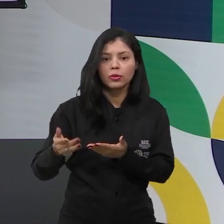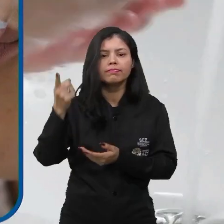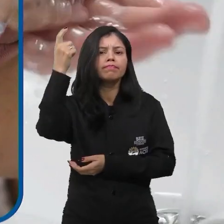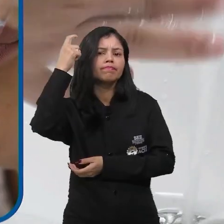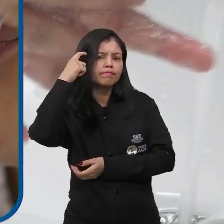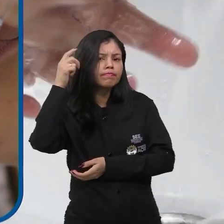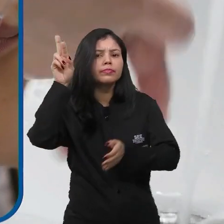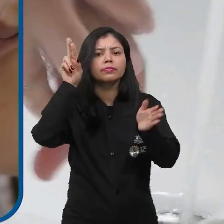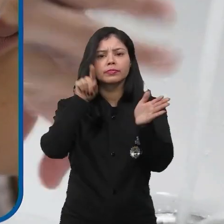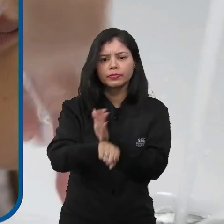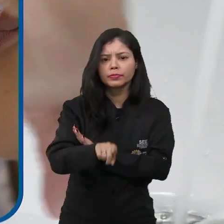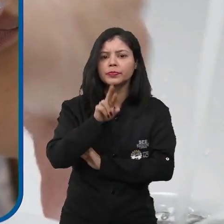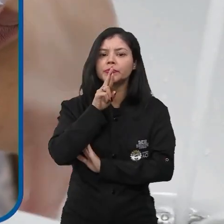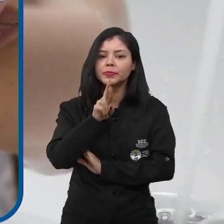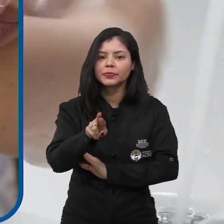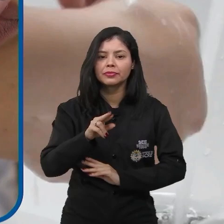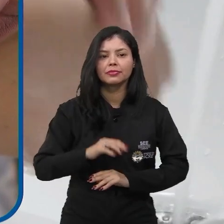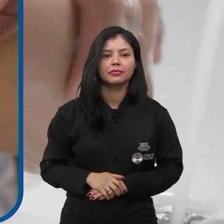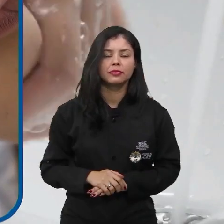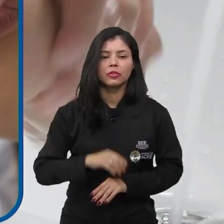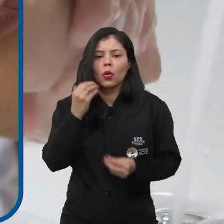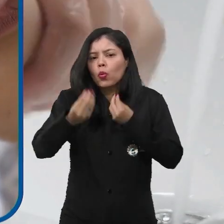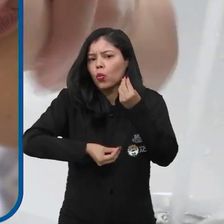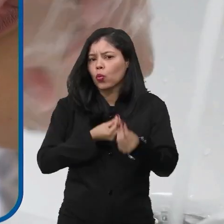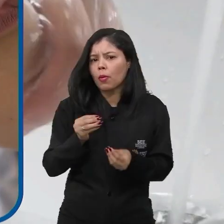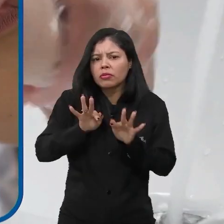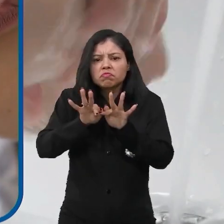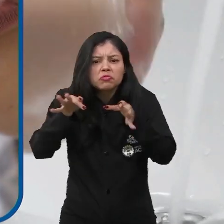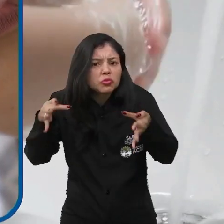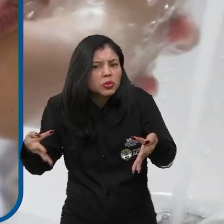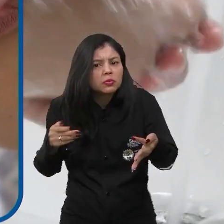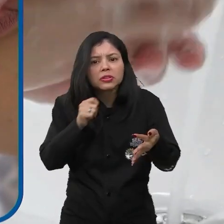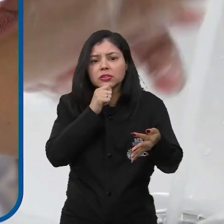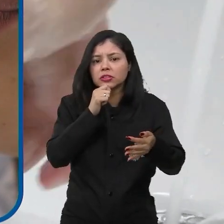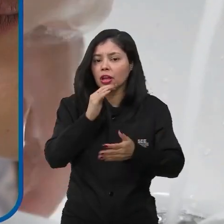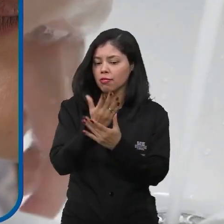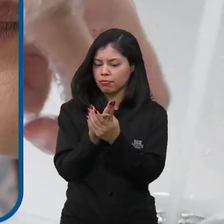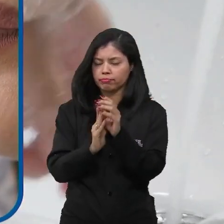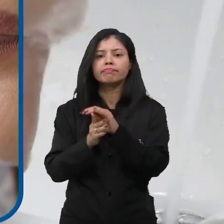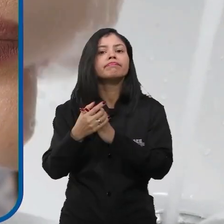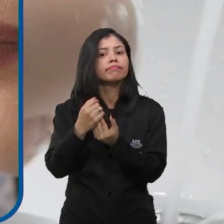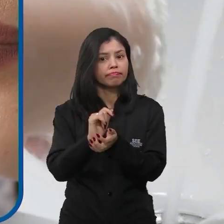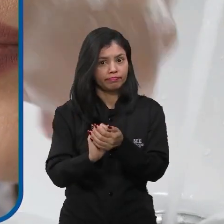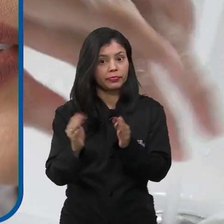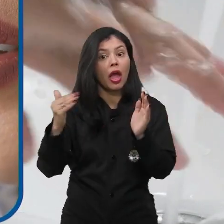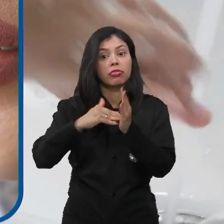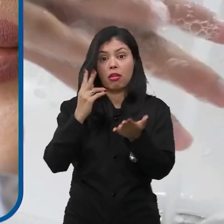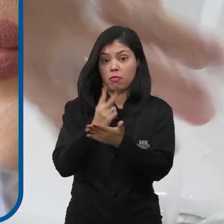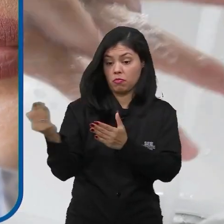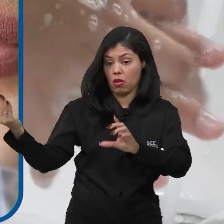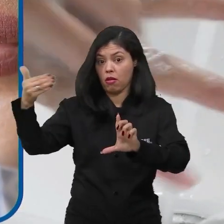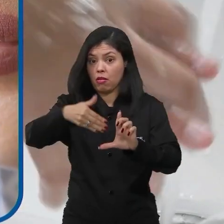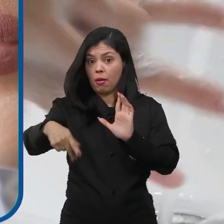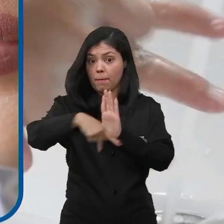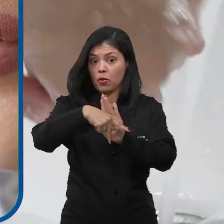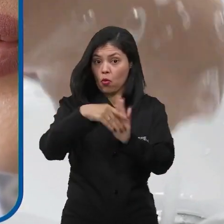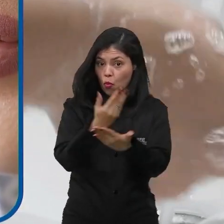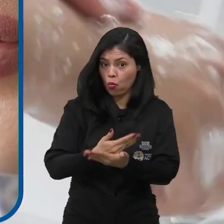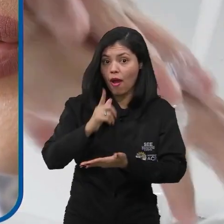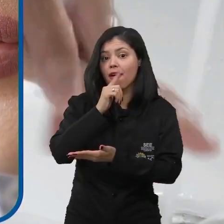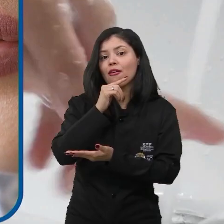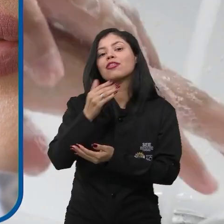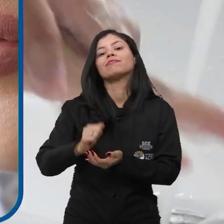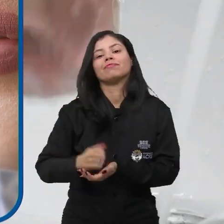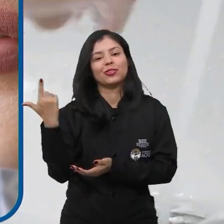pense e responda. Você já imaginou como algo tão simples ali como lavar as mãos ou ter acesso à água tratada pode